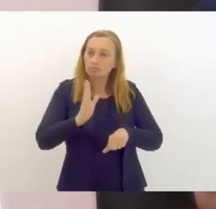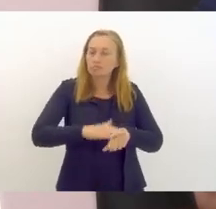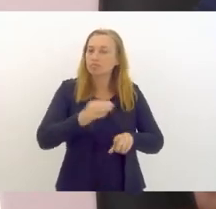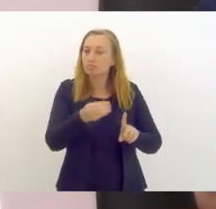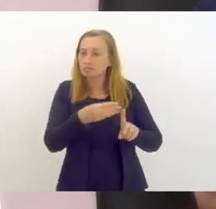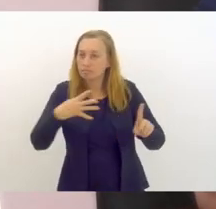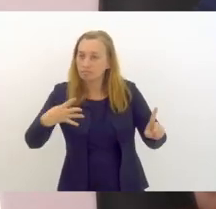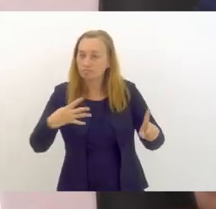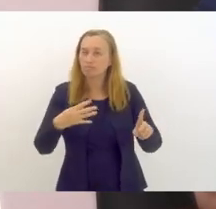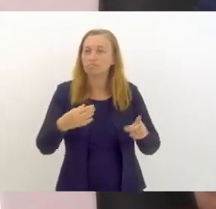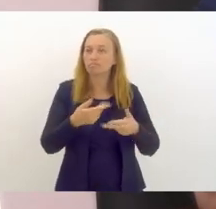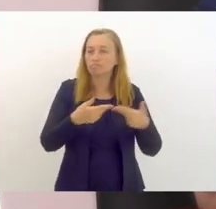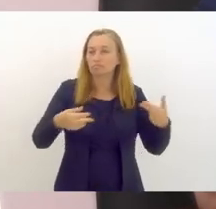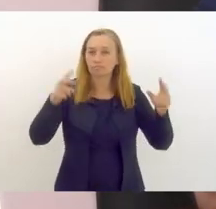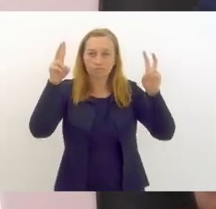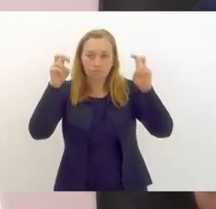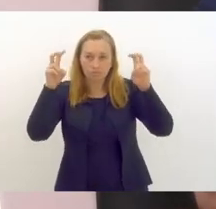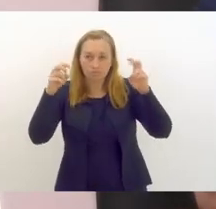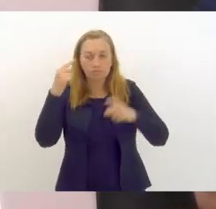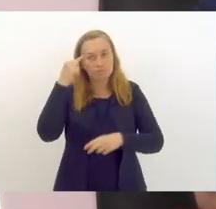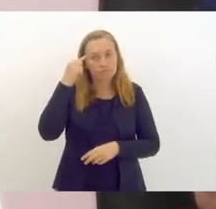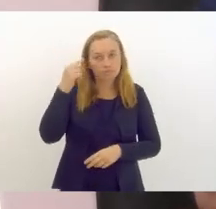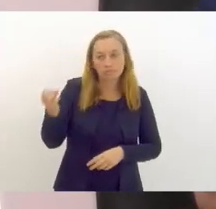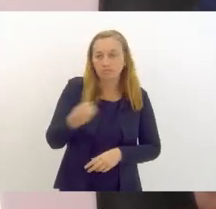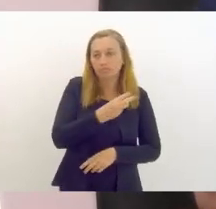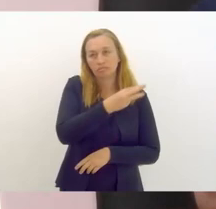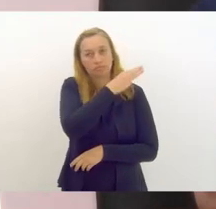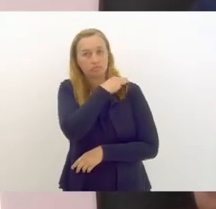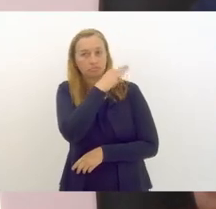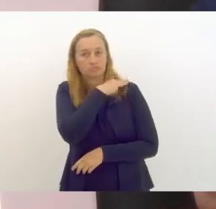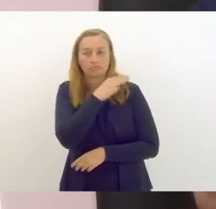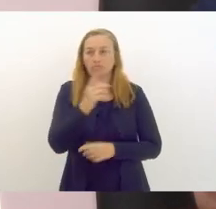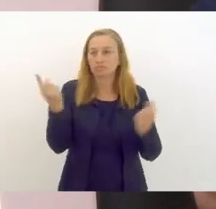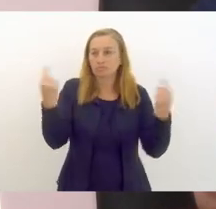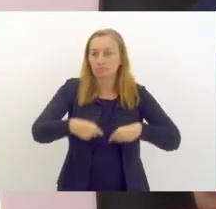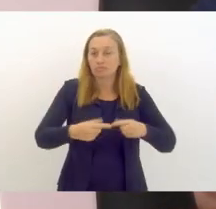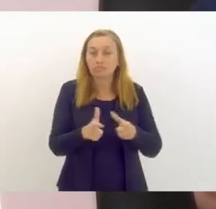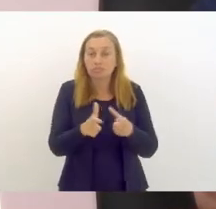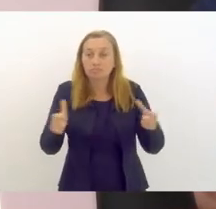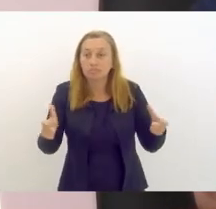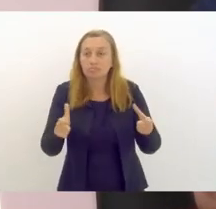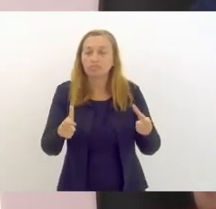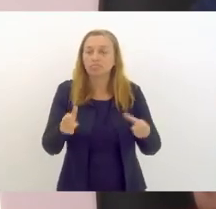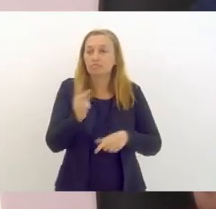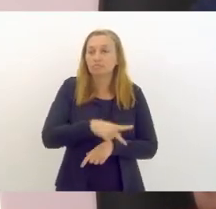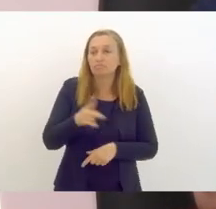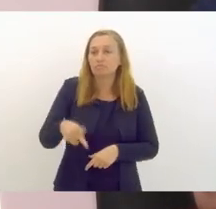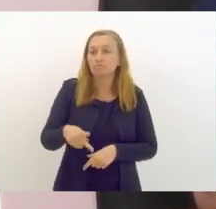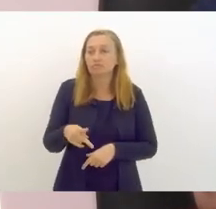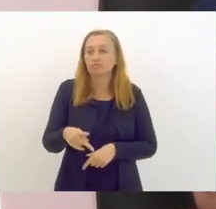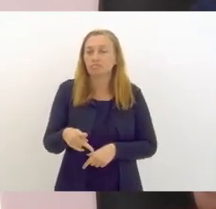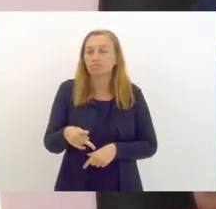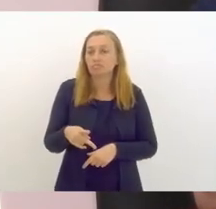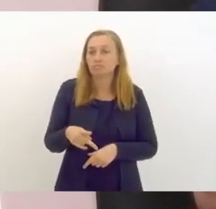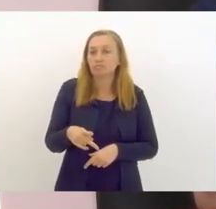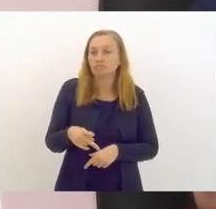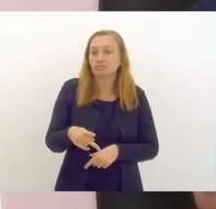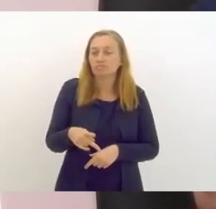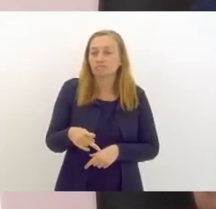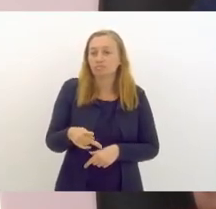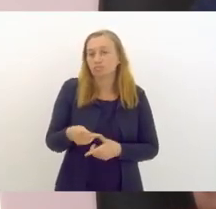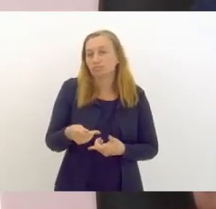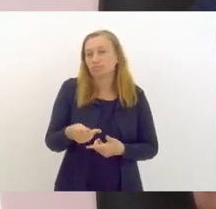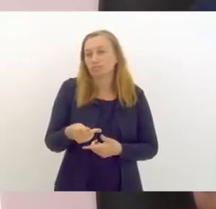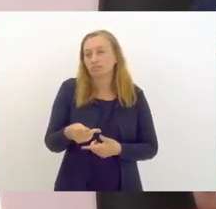extensão, de diversos temas. Se a gente pensar no novo ensino médio, a gente tem um desafio gigante com professores desatualizados. Essa é a realidade,